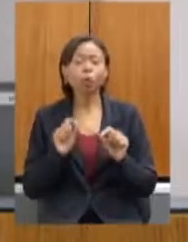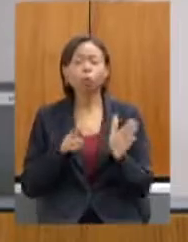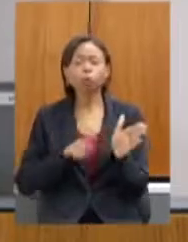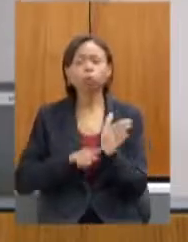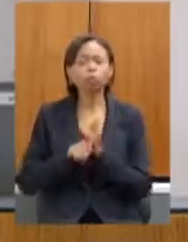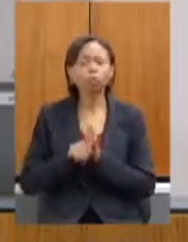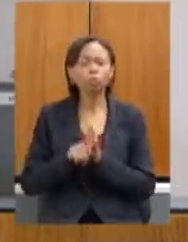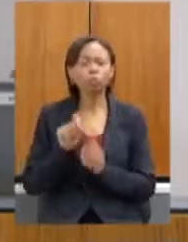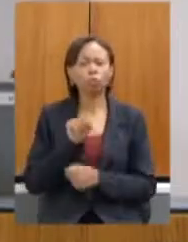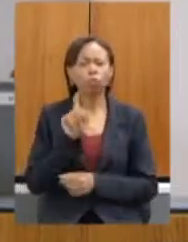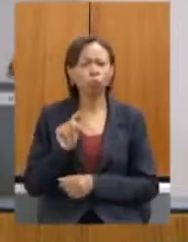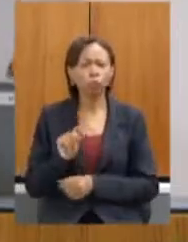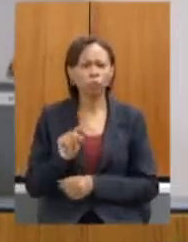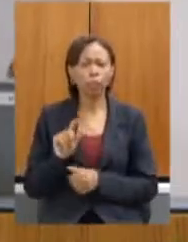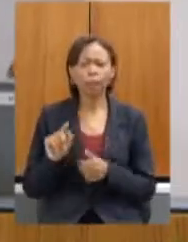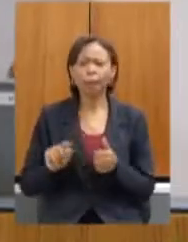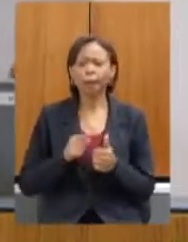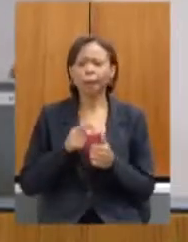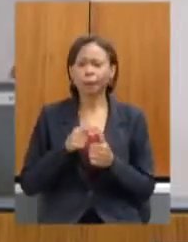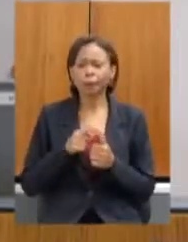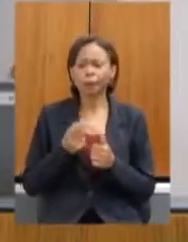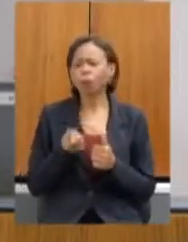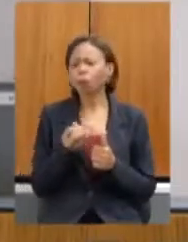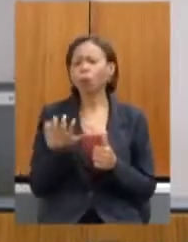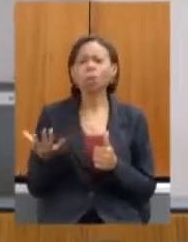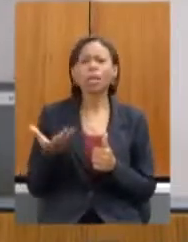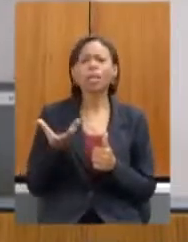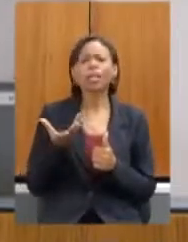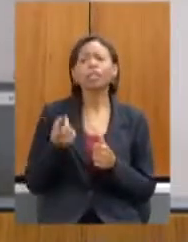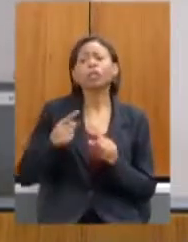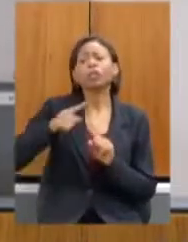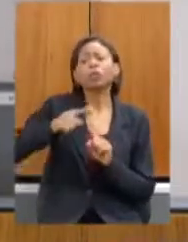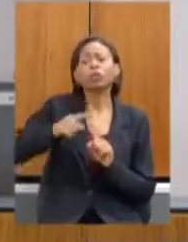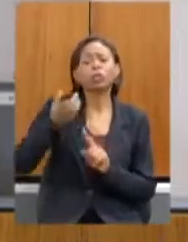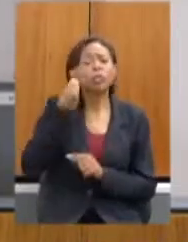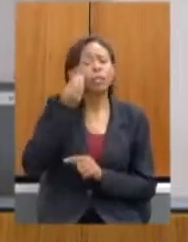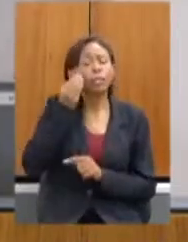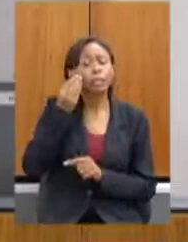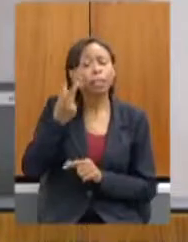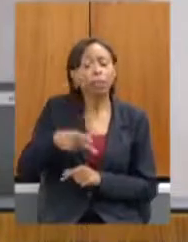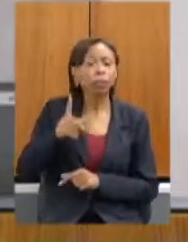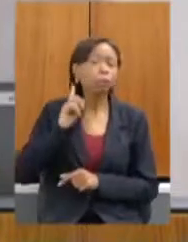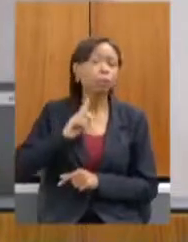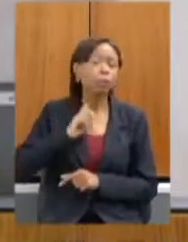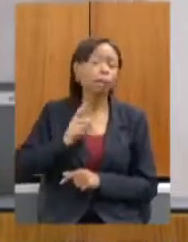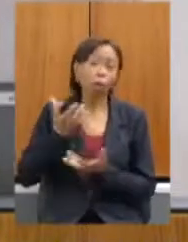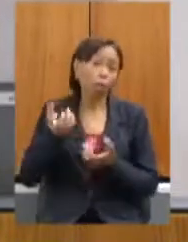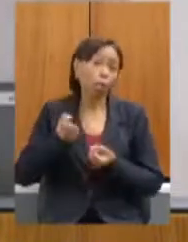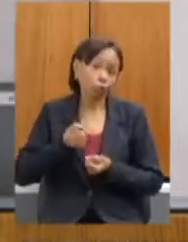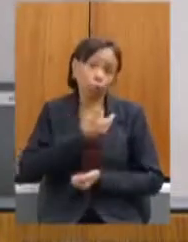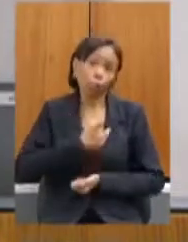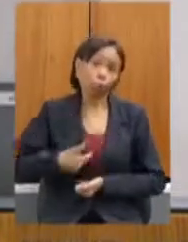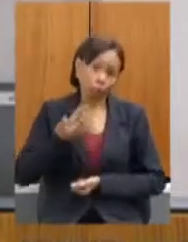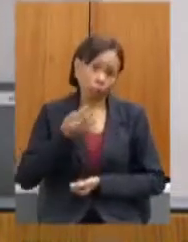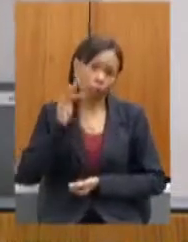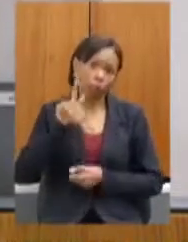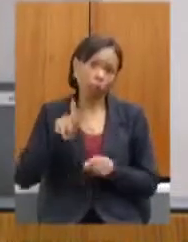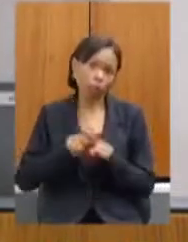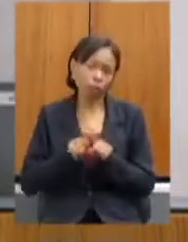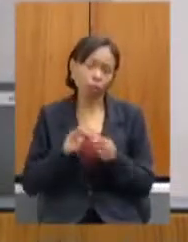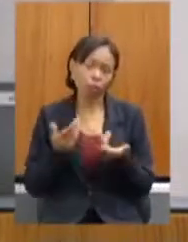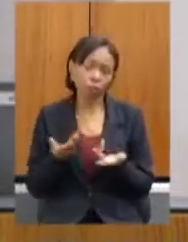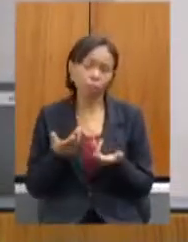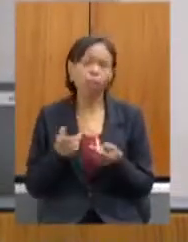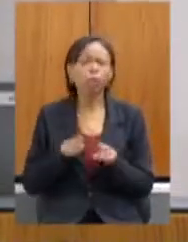questionamento a a quantidade o tipo de teste adquirido pelo Estado e o recebidos pelo Governo Federal pelo